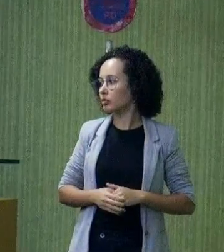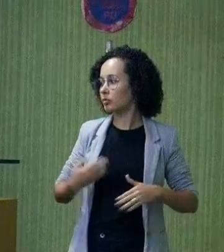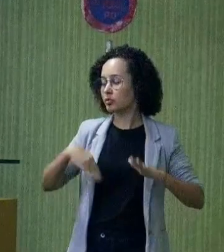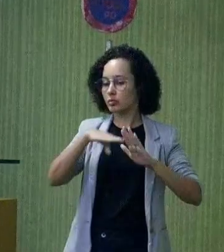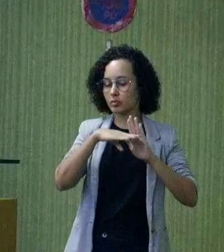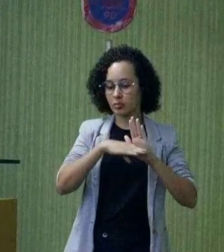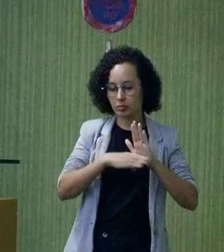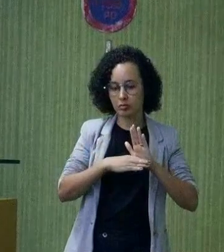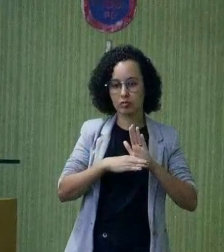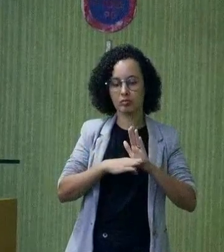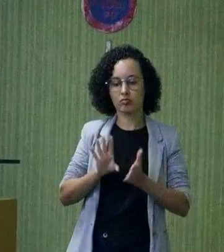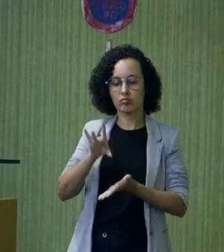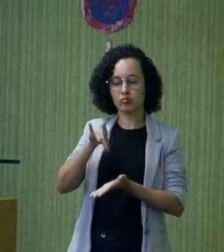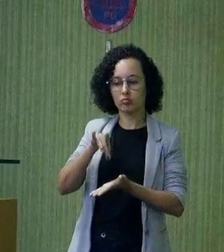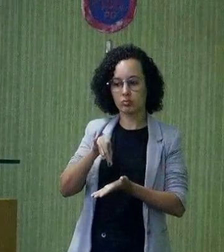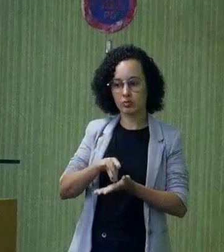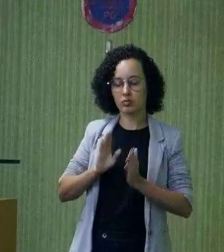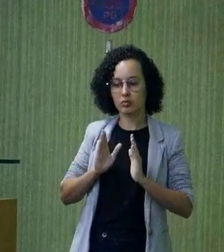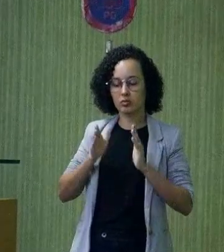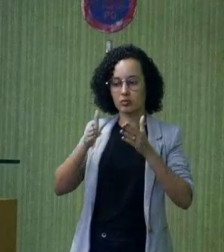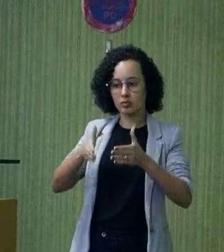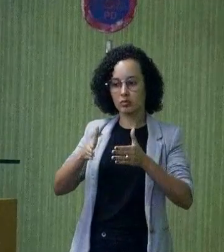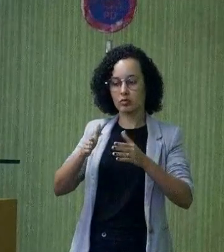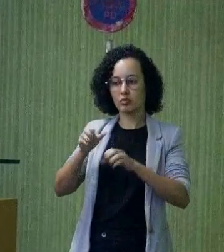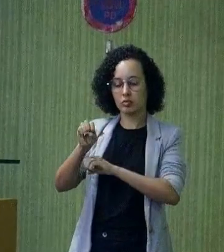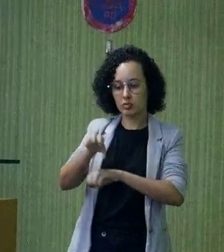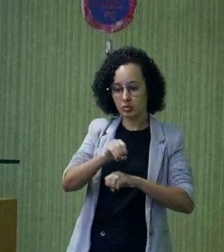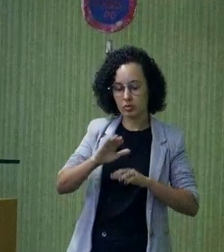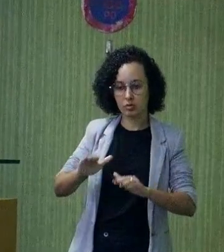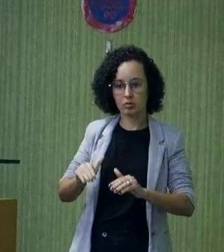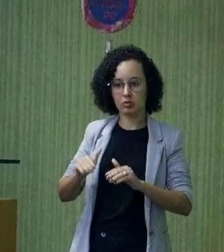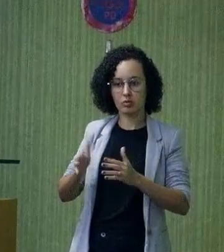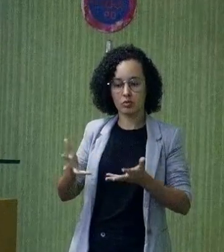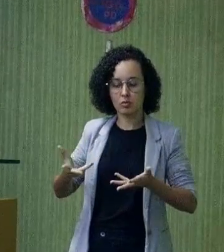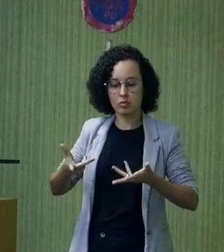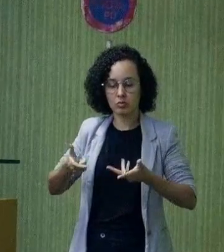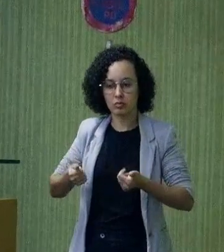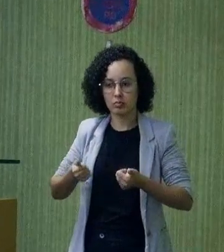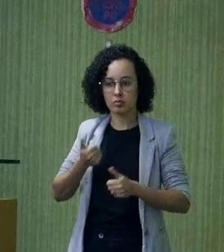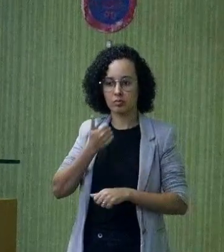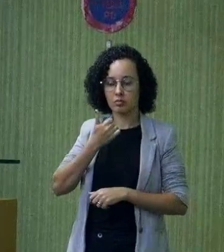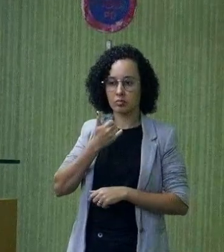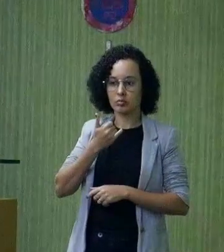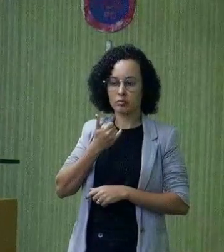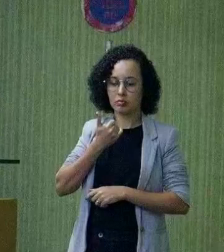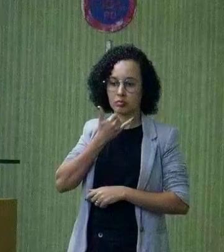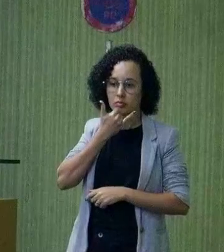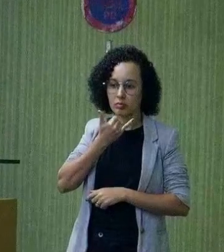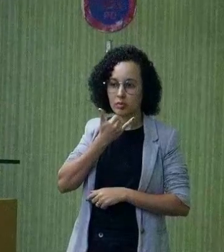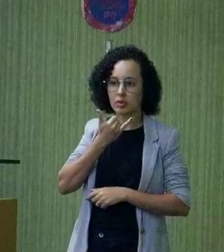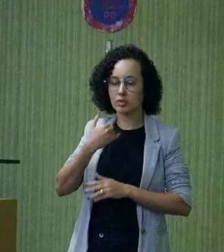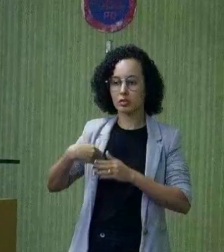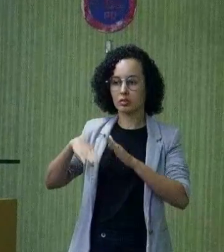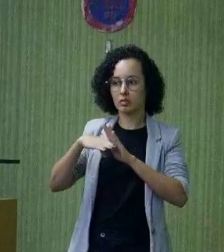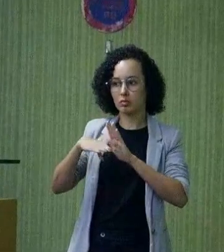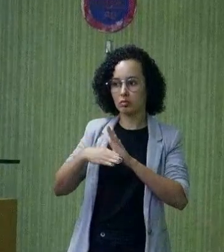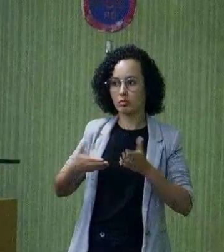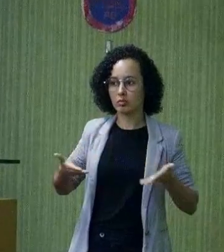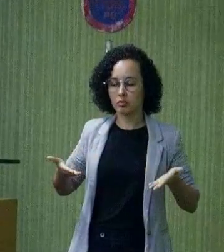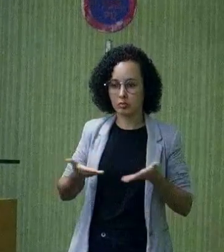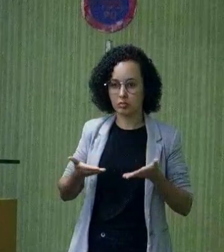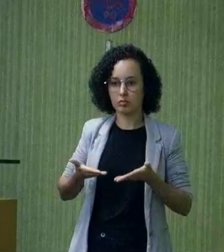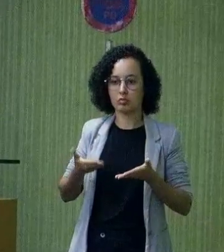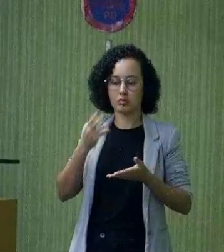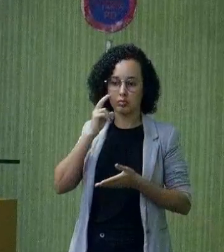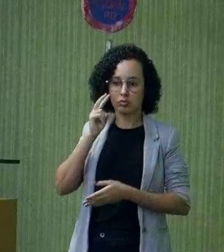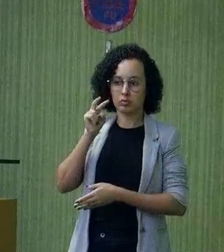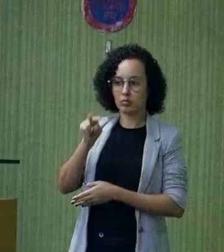na universalização qualidade né e enfim pena que esse plano pelo menos o atual né A gente vai